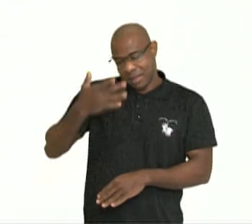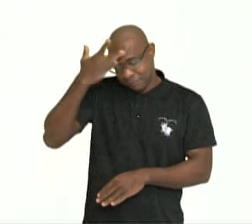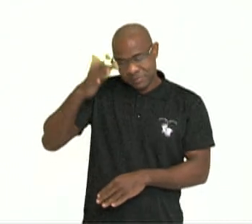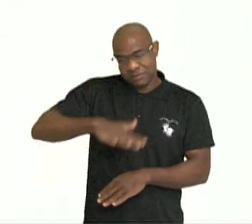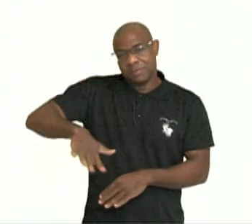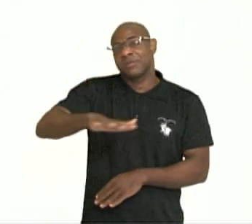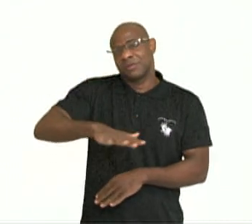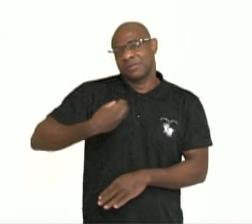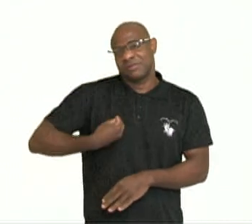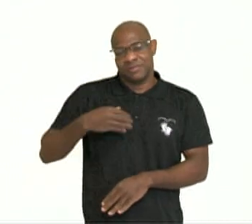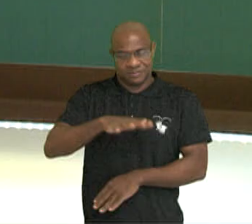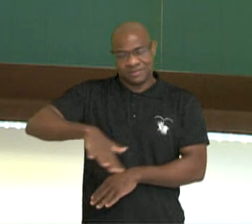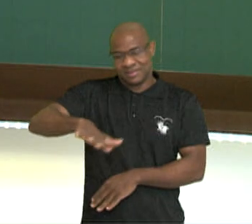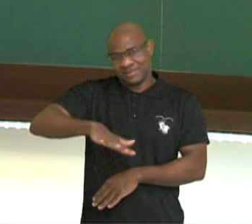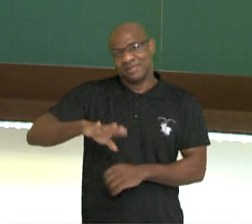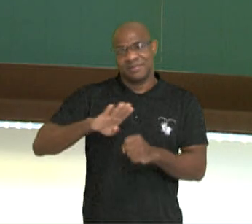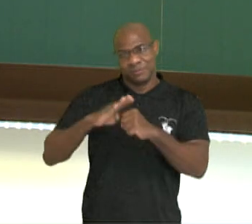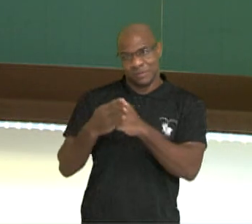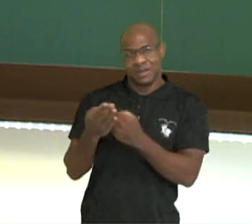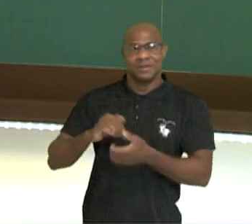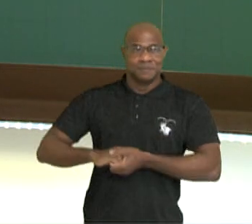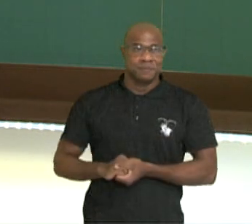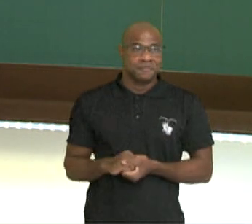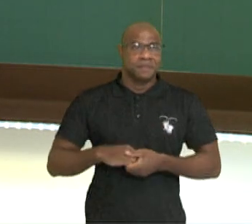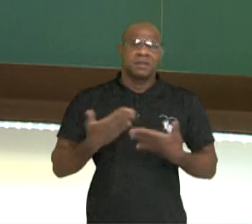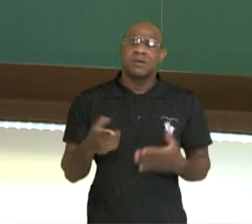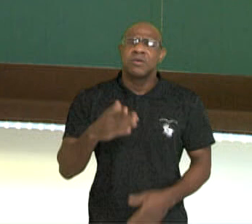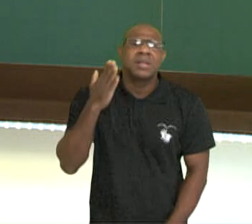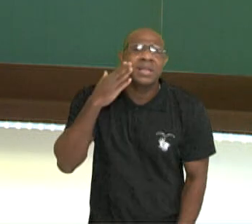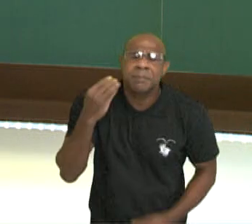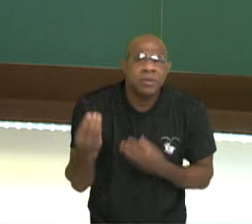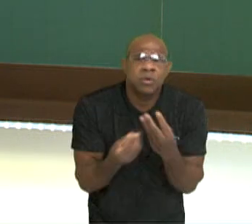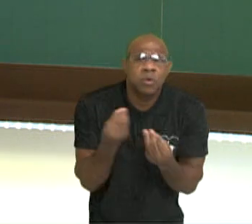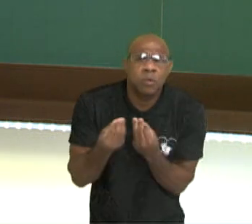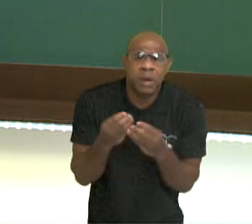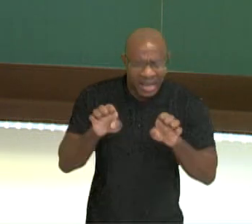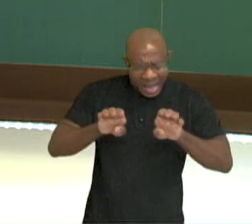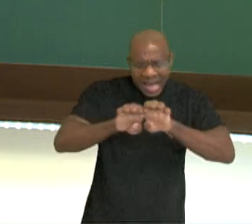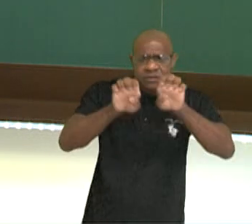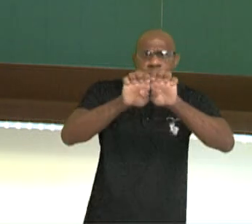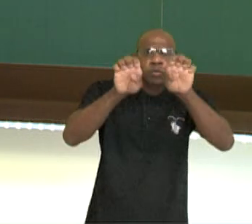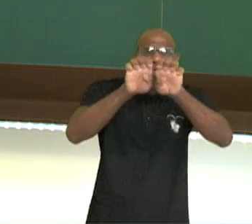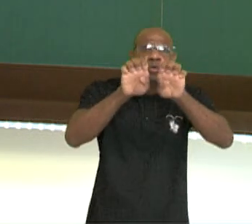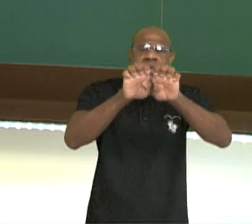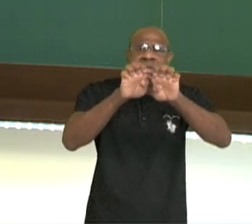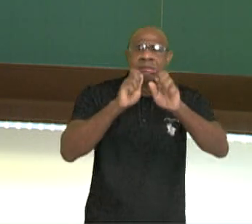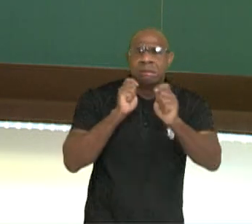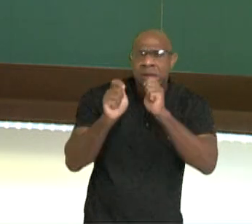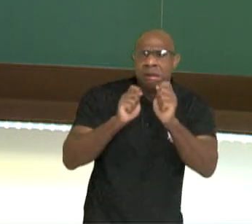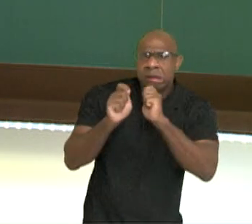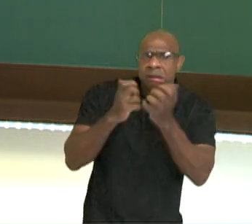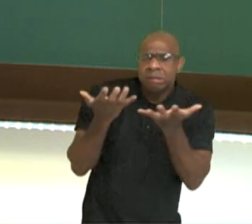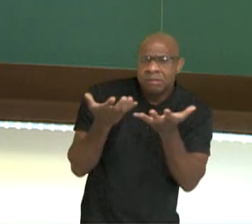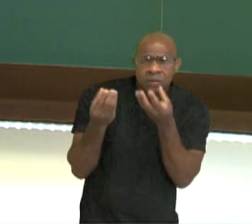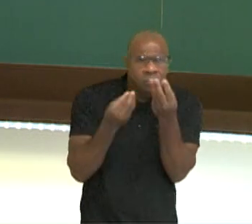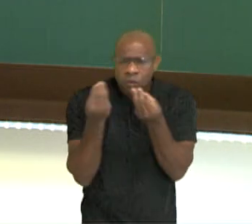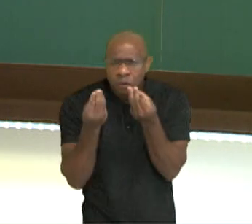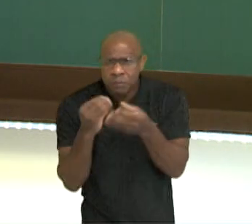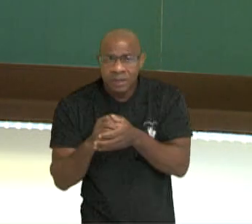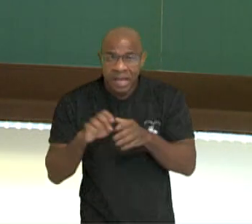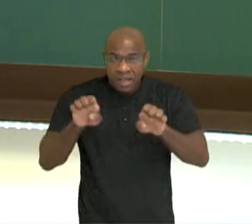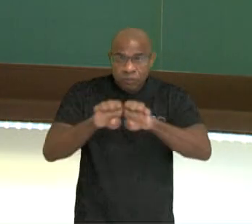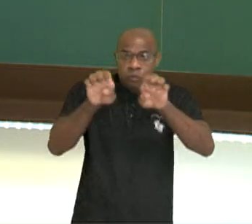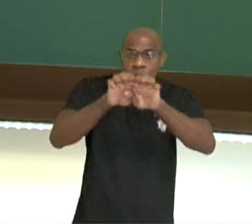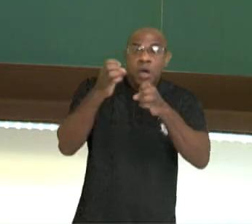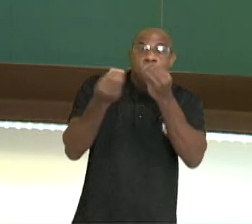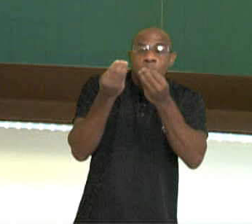fez? Perfeito! Você sabe como é a estrutura de uma reportagem? Pois é, estrutura é como